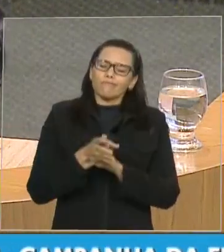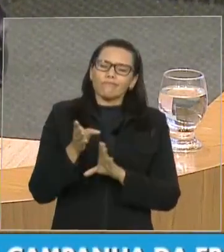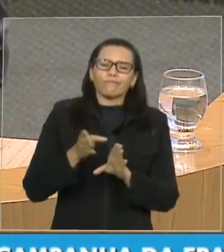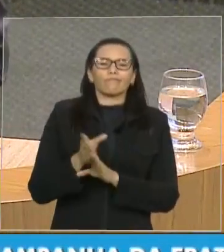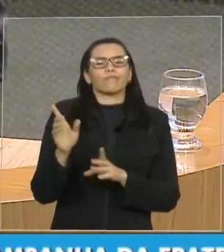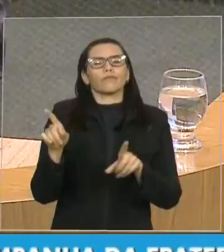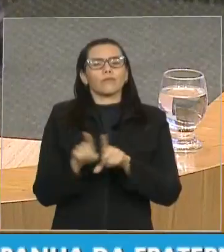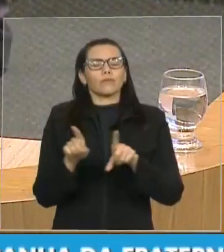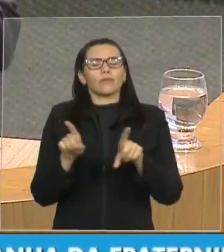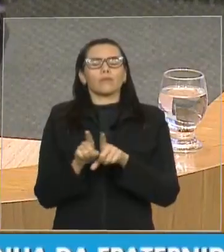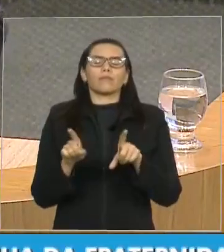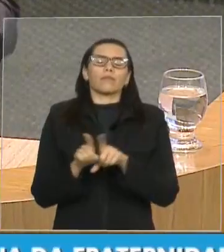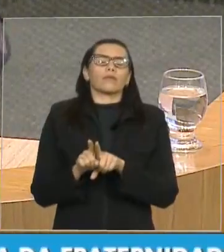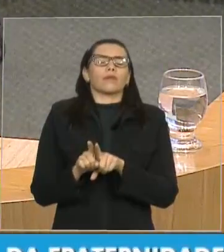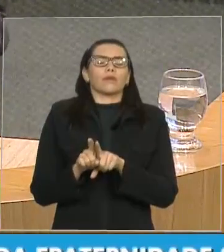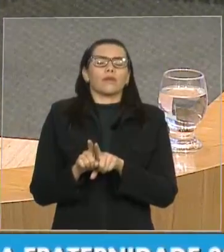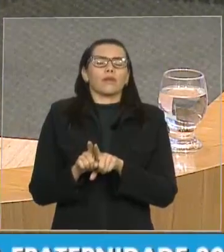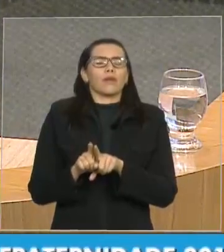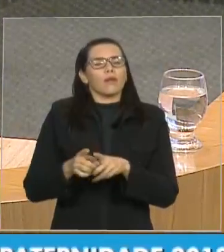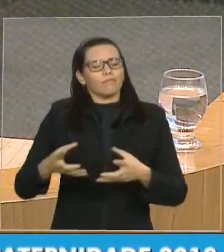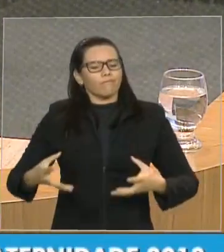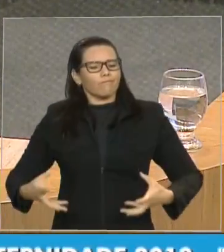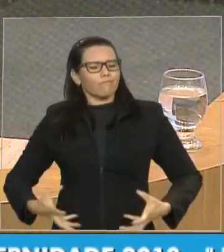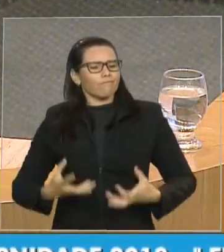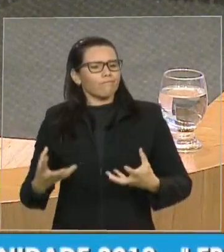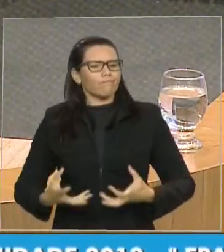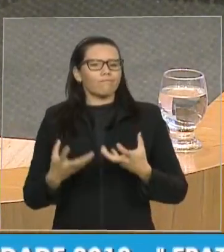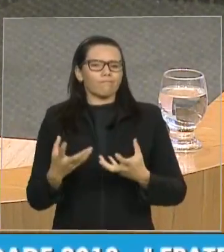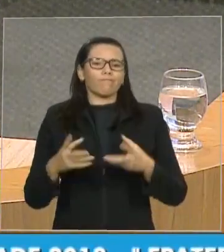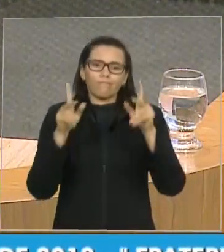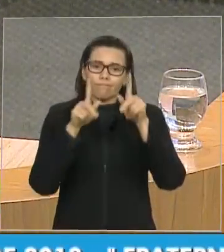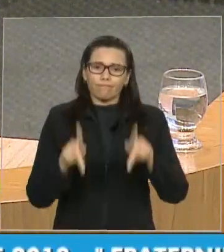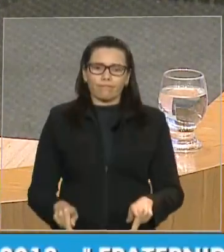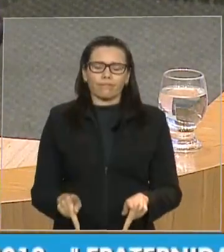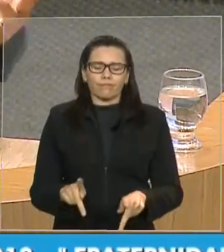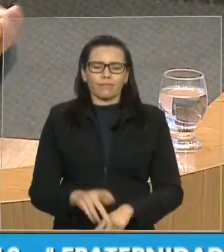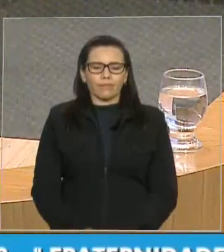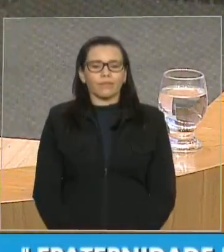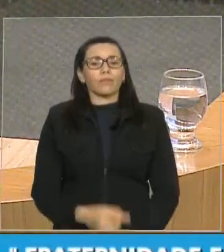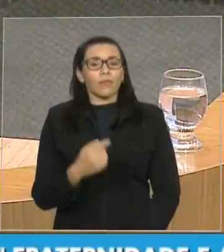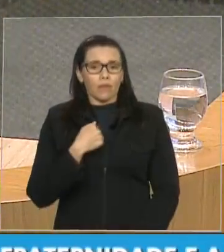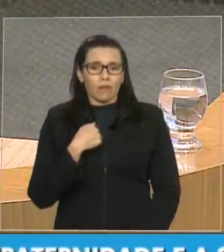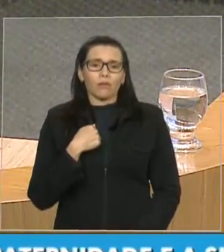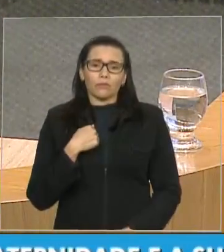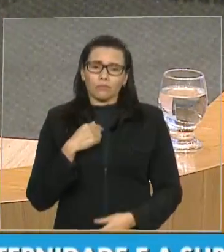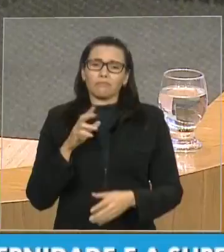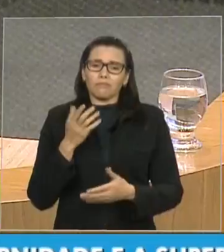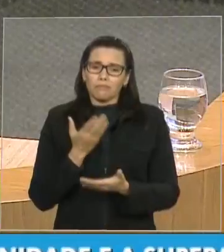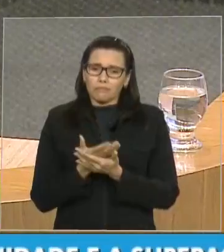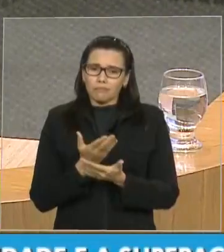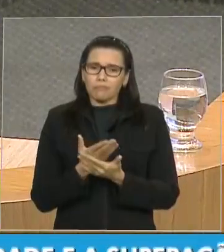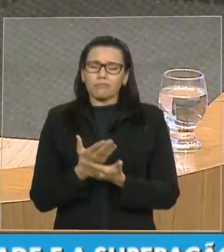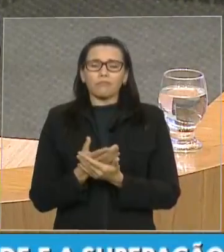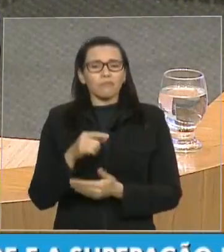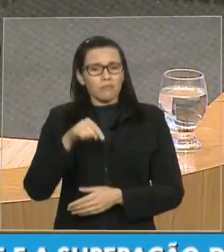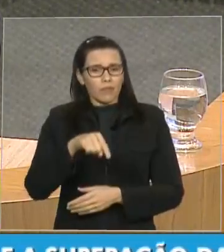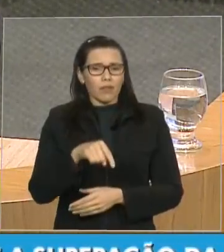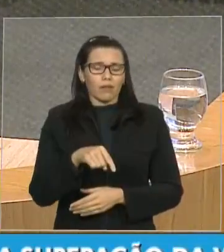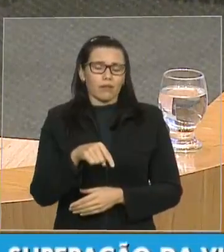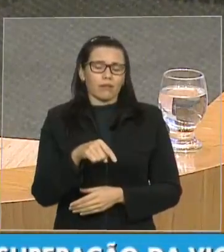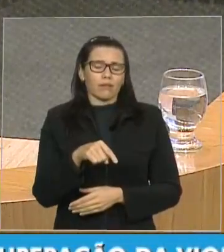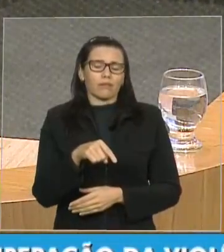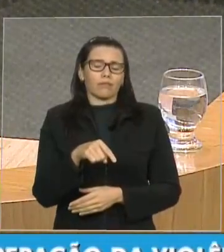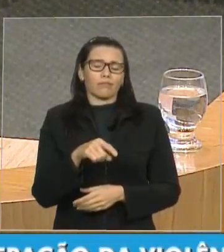nossos agentes, né, eu sou fruto da instituição onde eu estudei, né, os nossos padres do Maranhão, mas não só.